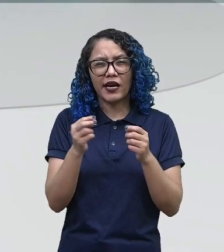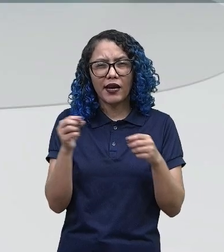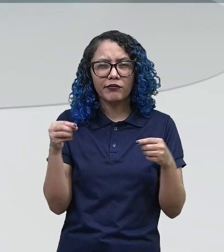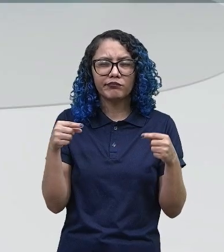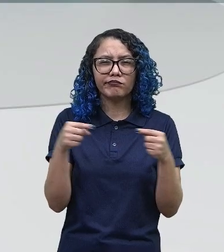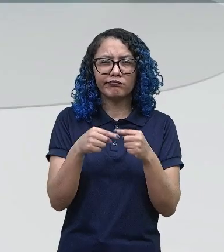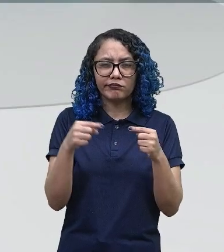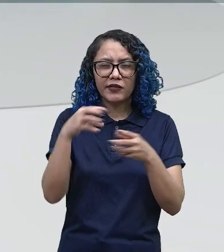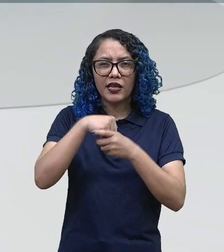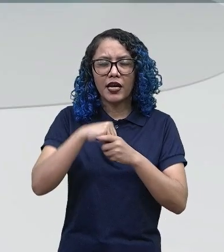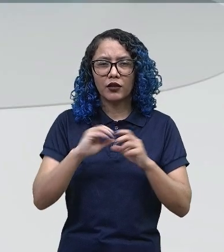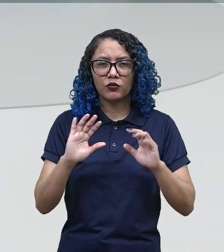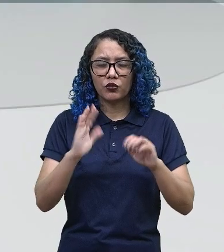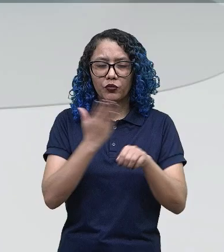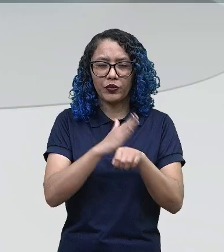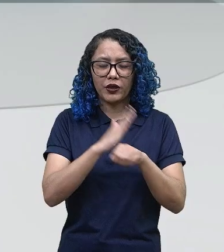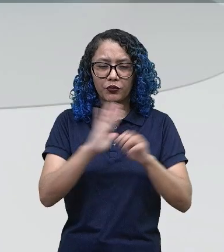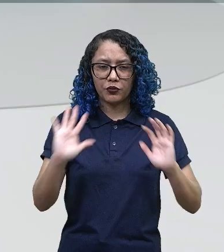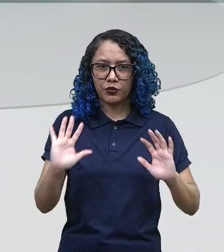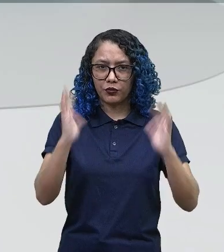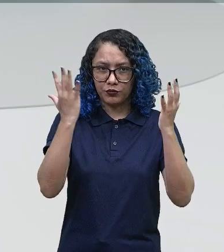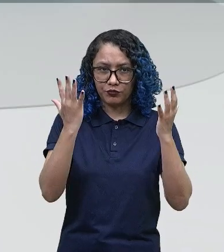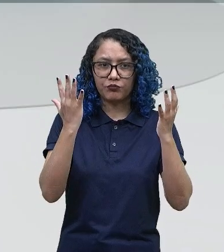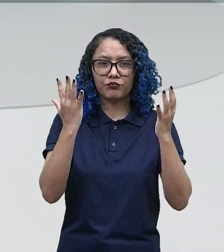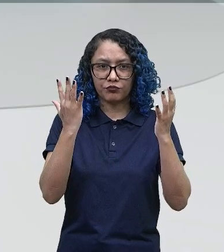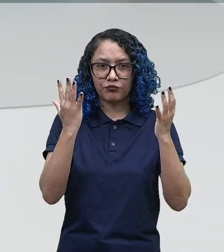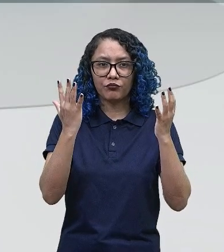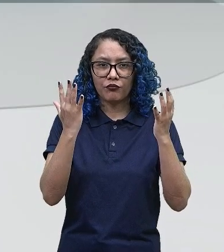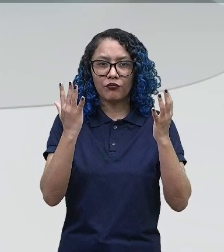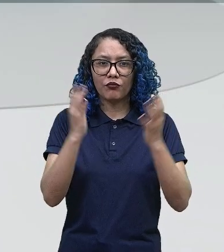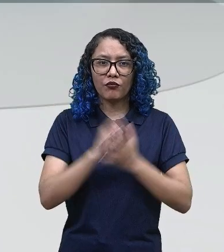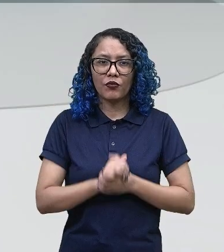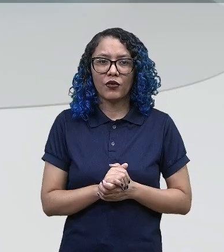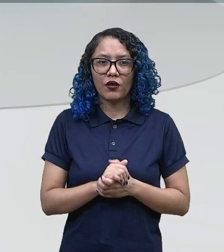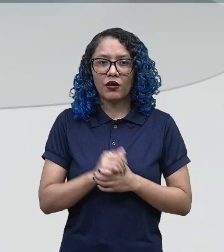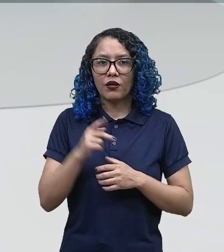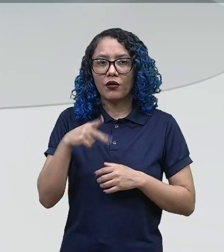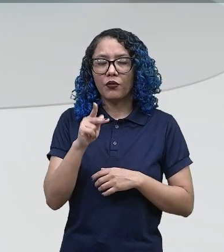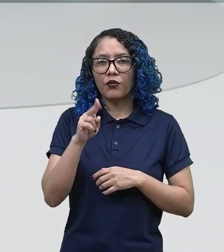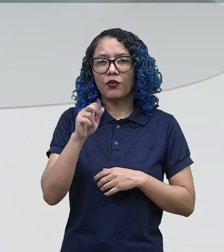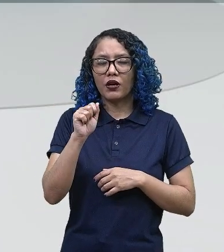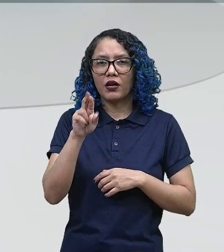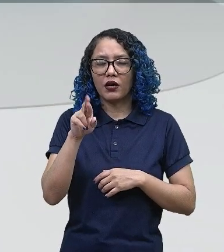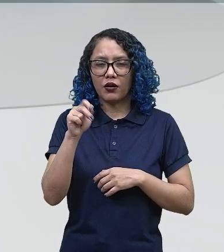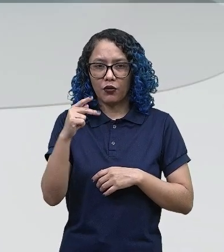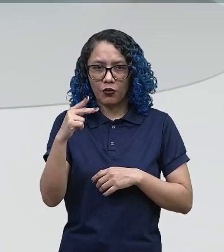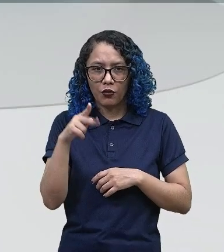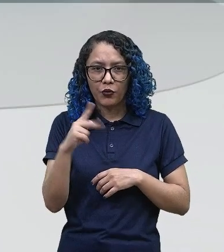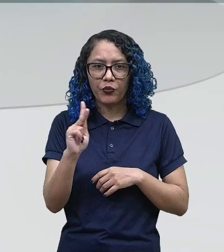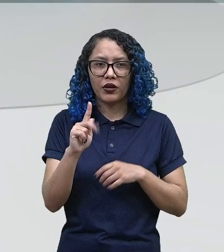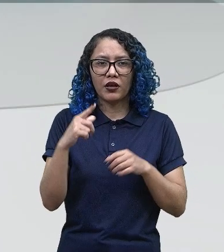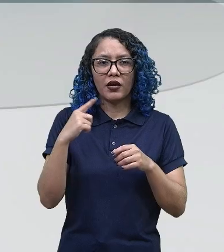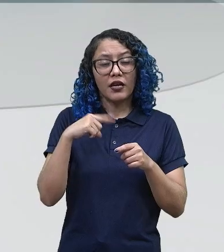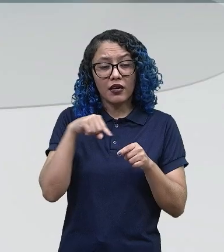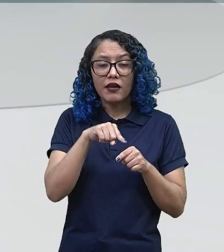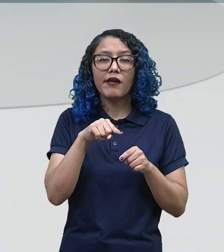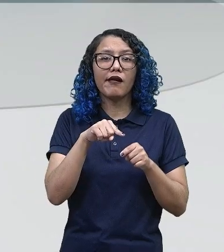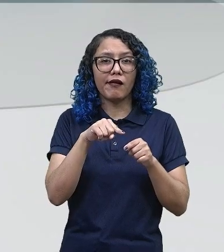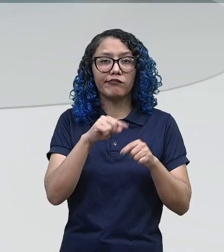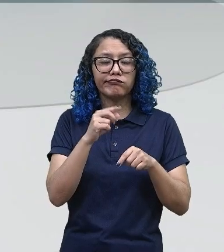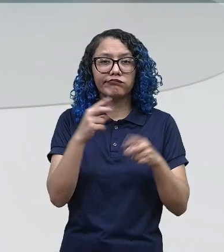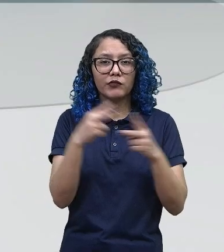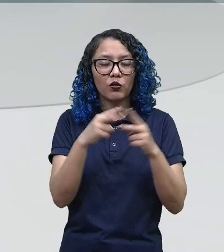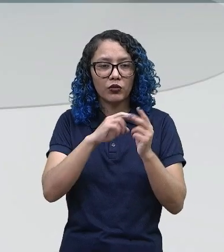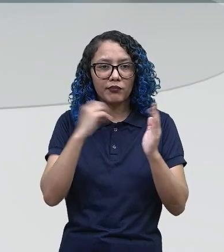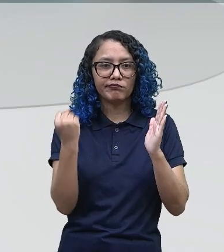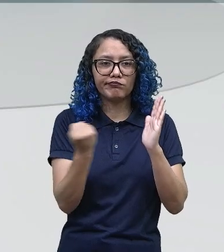durante o Quarupi, tá bom? E possui um simbolismo ali competitivo dentro das tribos que fazem ali a utilização,